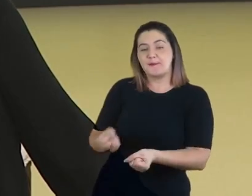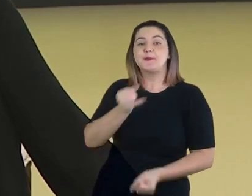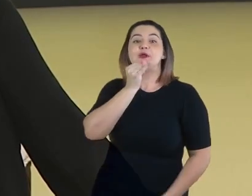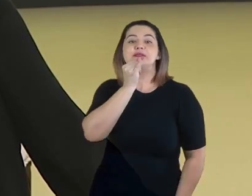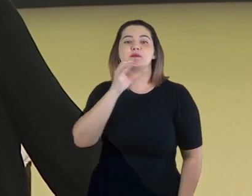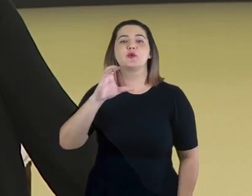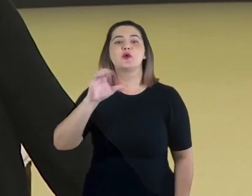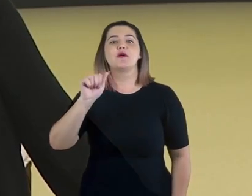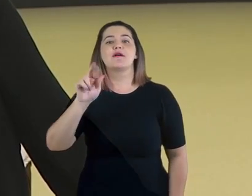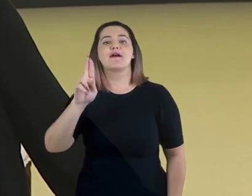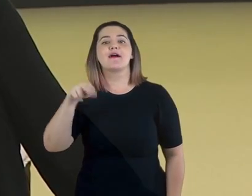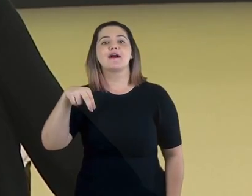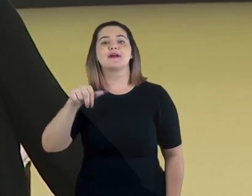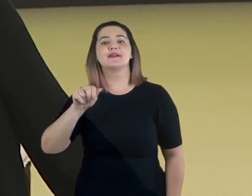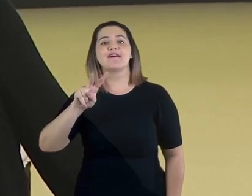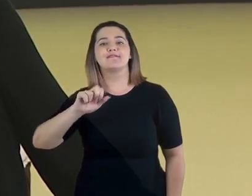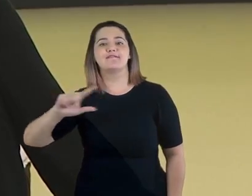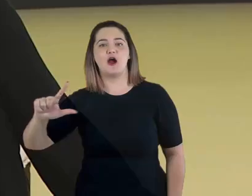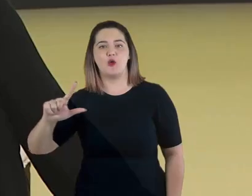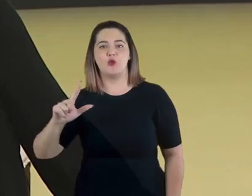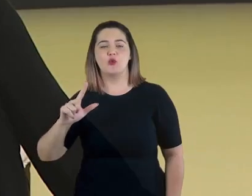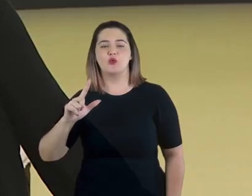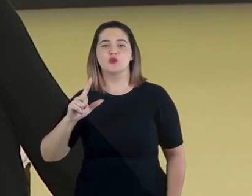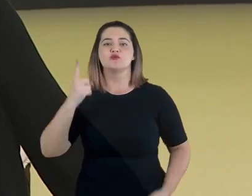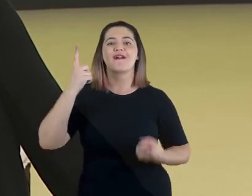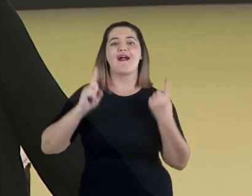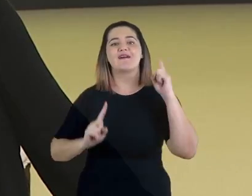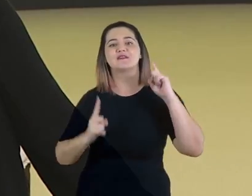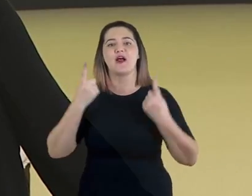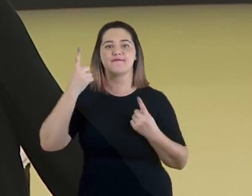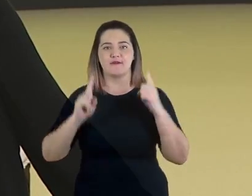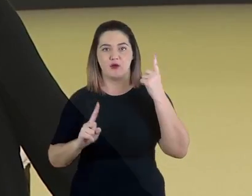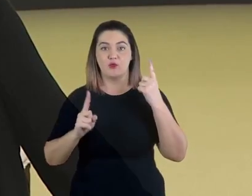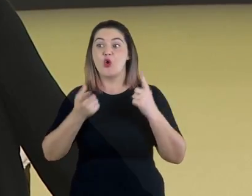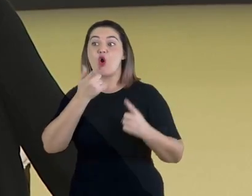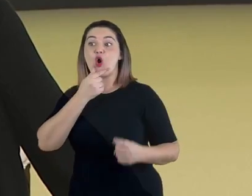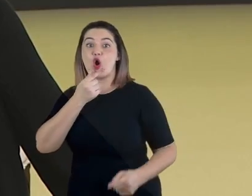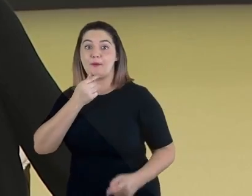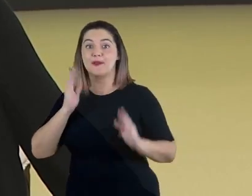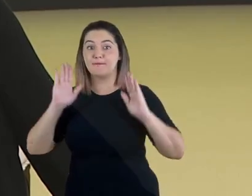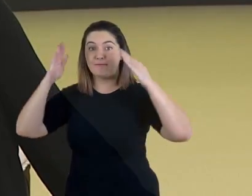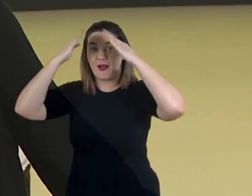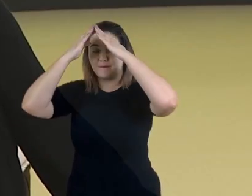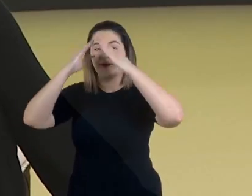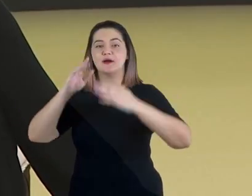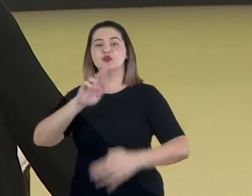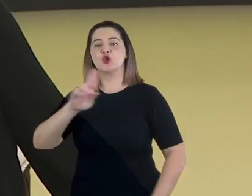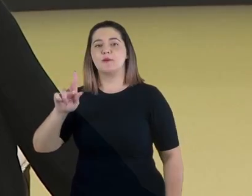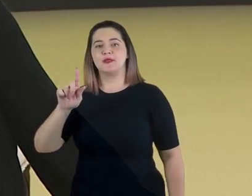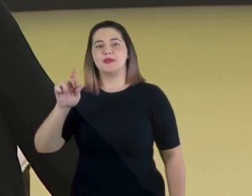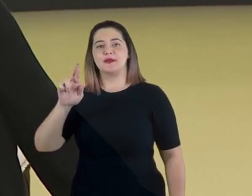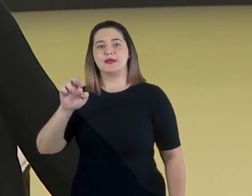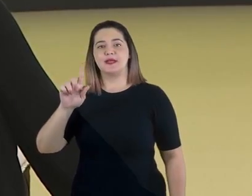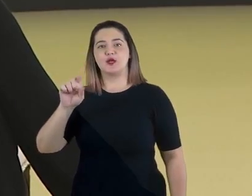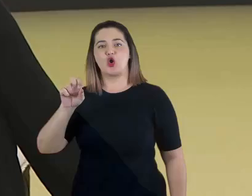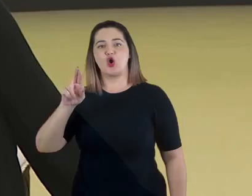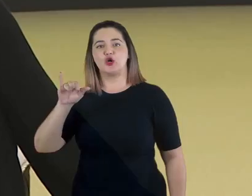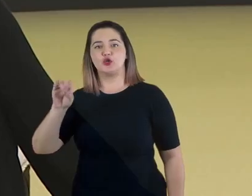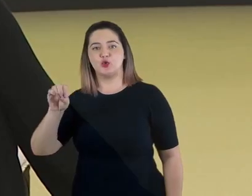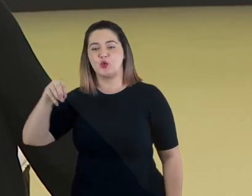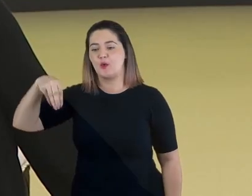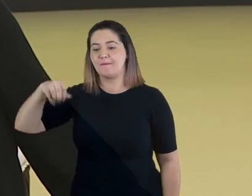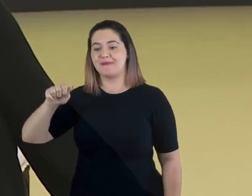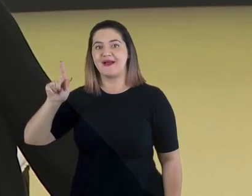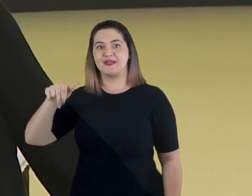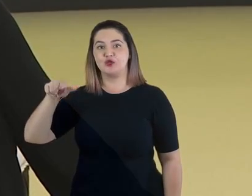Carnaval, que, pela reforma do calendário ordenada pelo Papa Gregório Magno, migrou de dezembro para